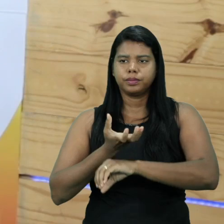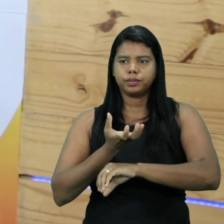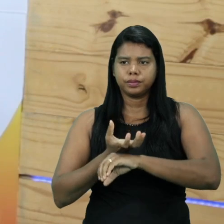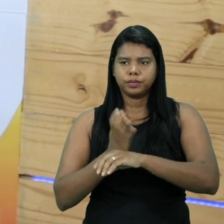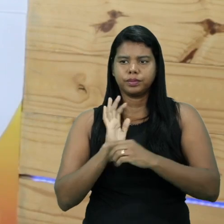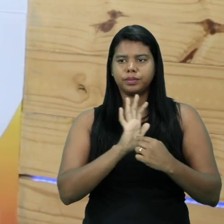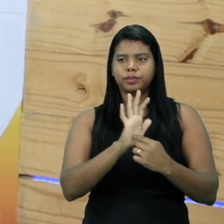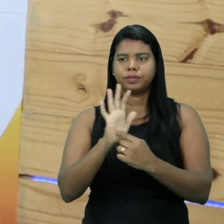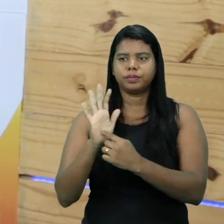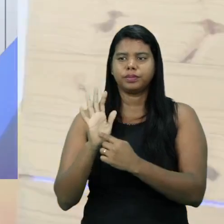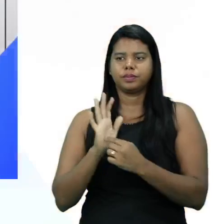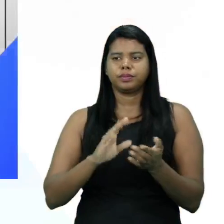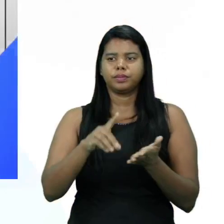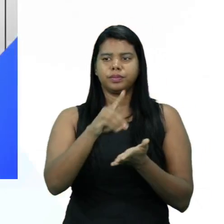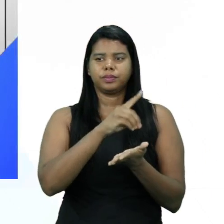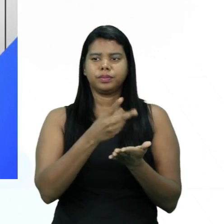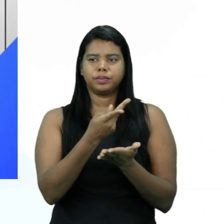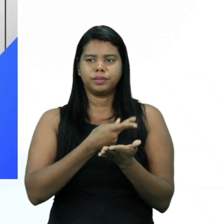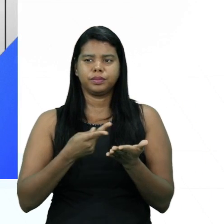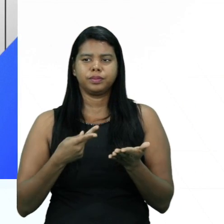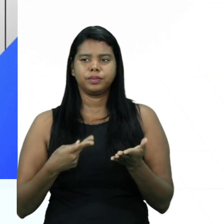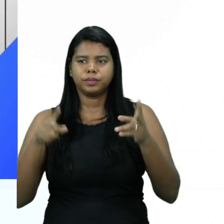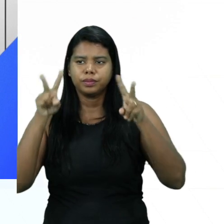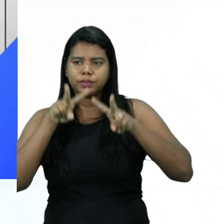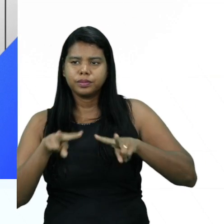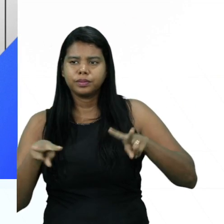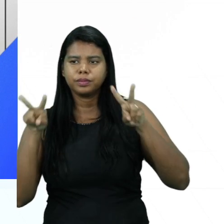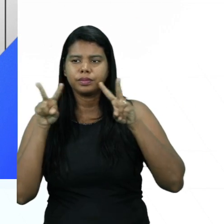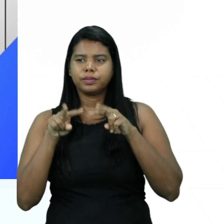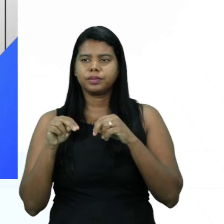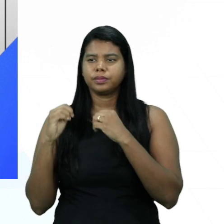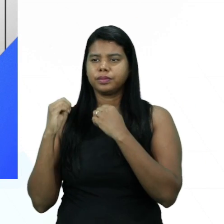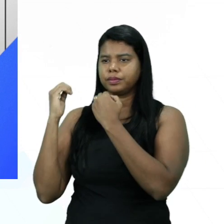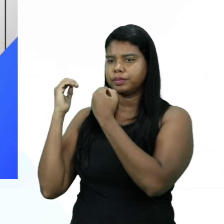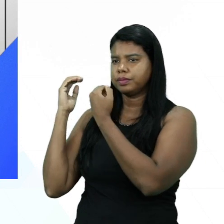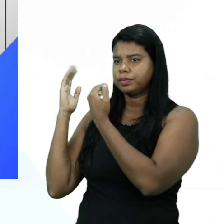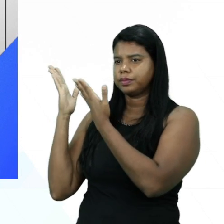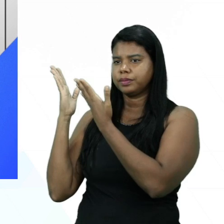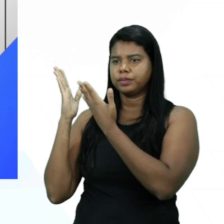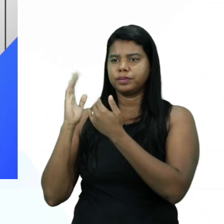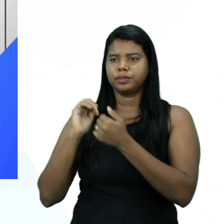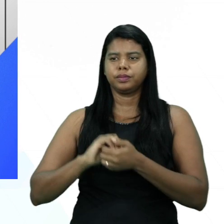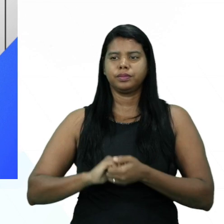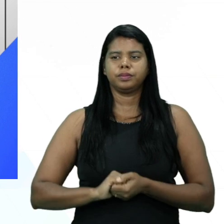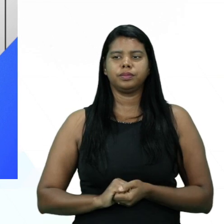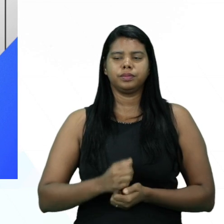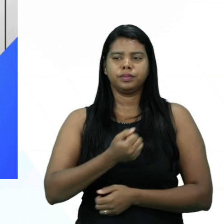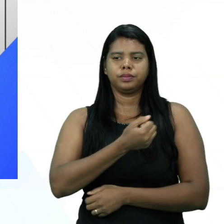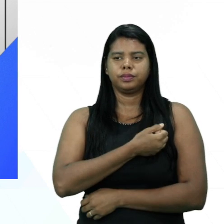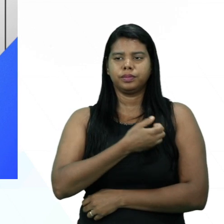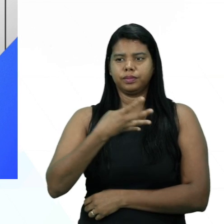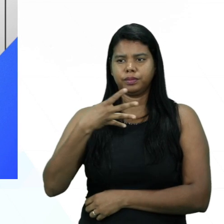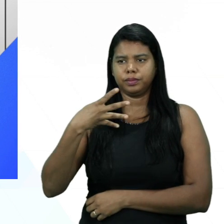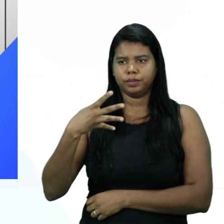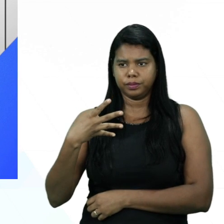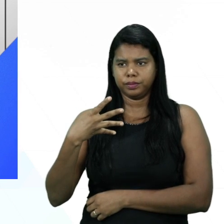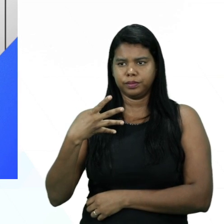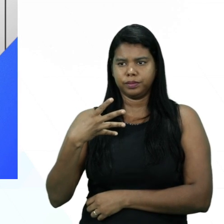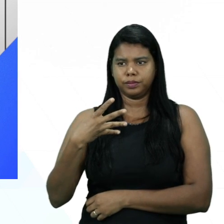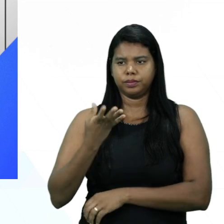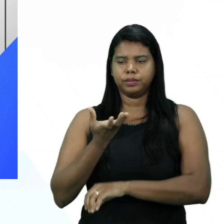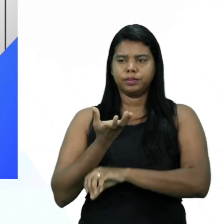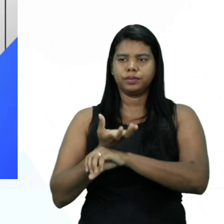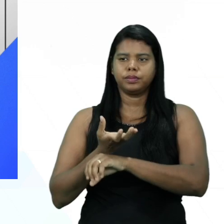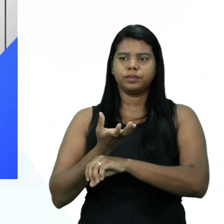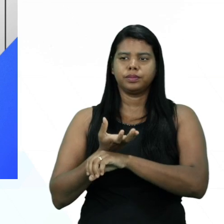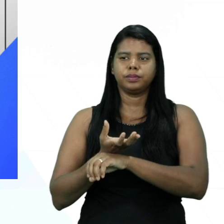de Fundamentos do Design Gráfico e Composição Visual. Essa competência é a competência número 4 e nós vamos falar sobre